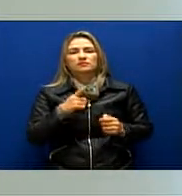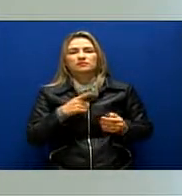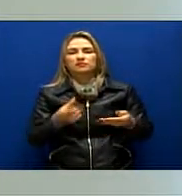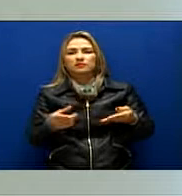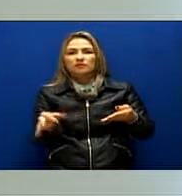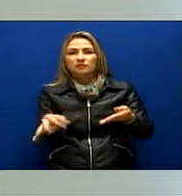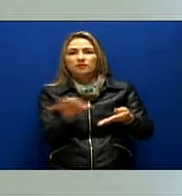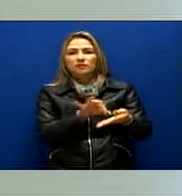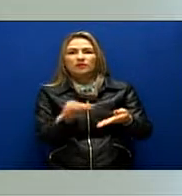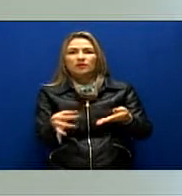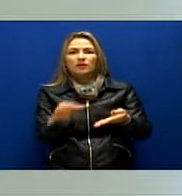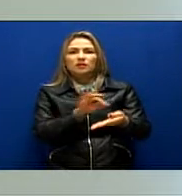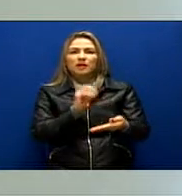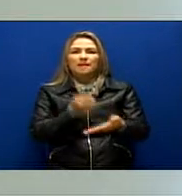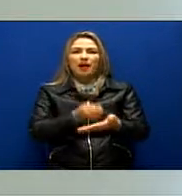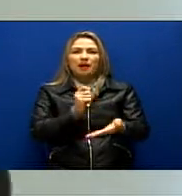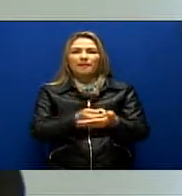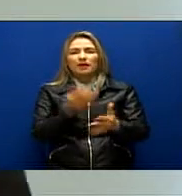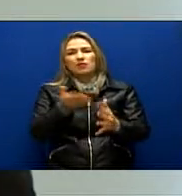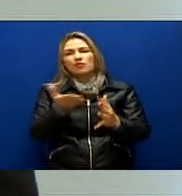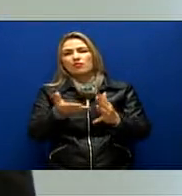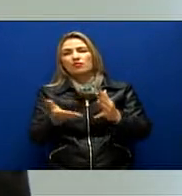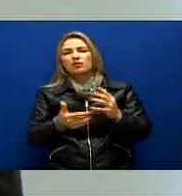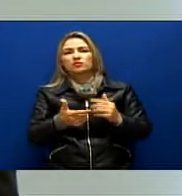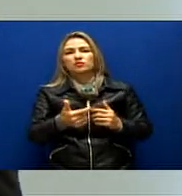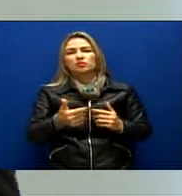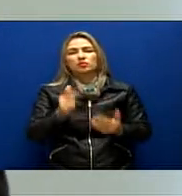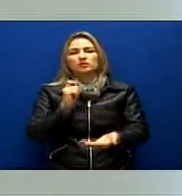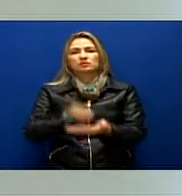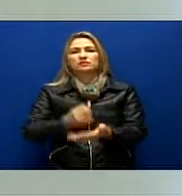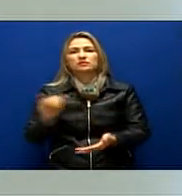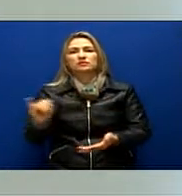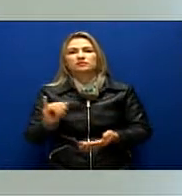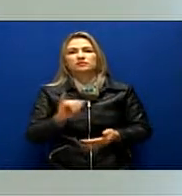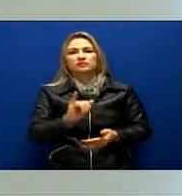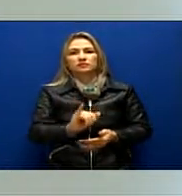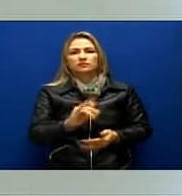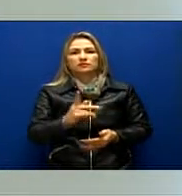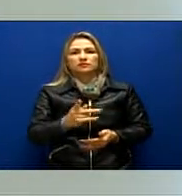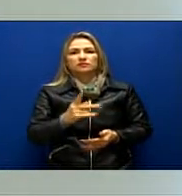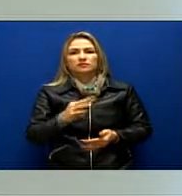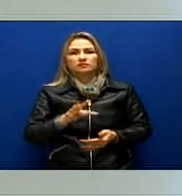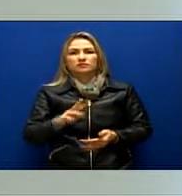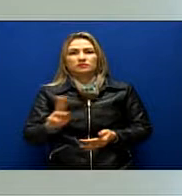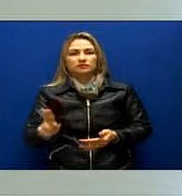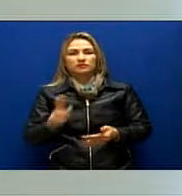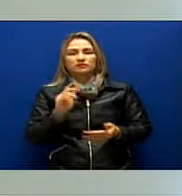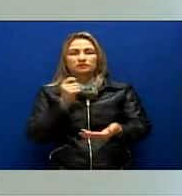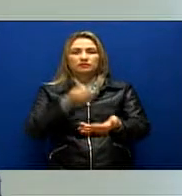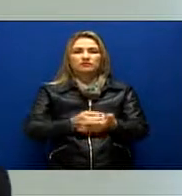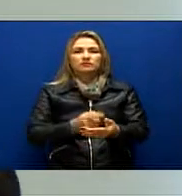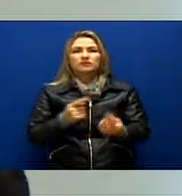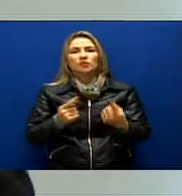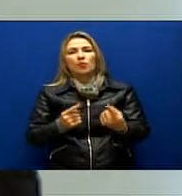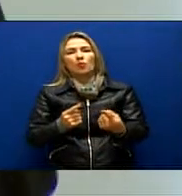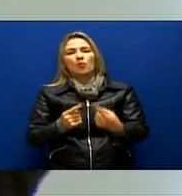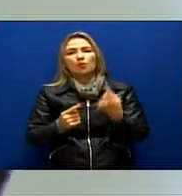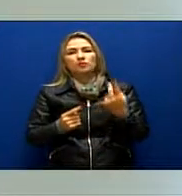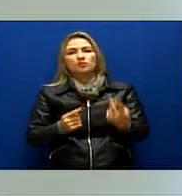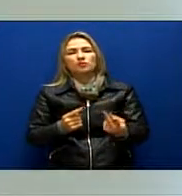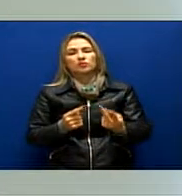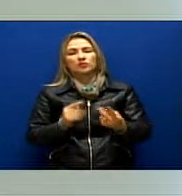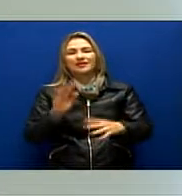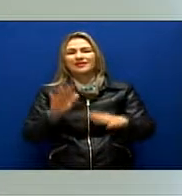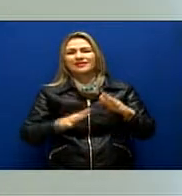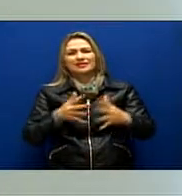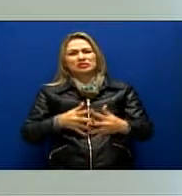Fernanda, em 12 vezes divide. Então, paga a primeira, paga a segunda. Quando for pagar a terceira, acaba fazendo